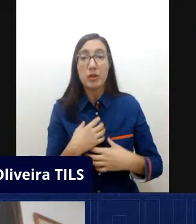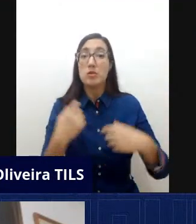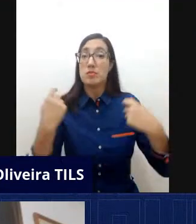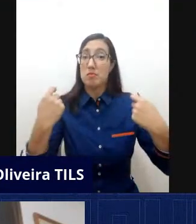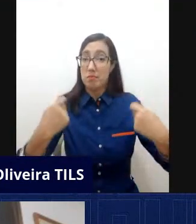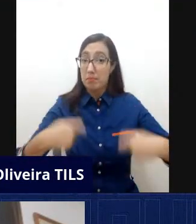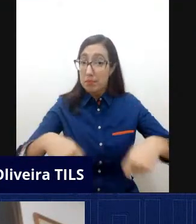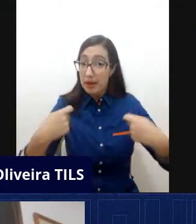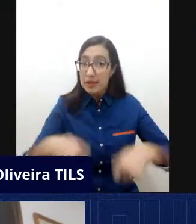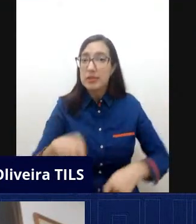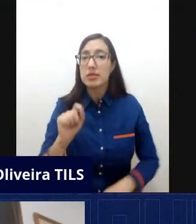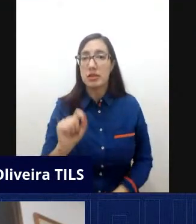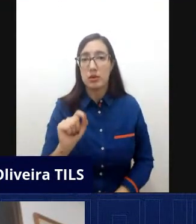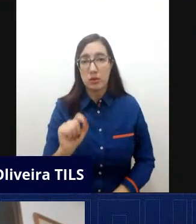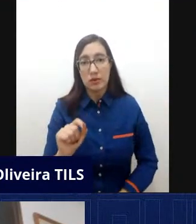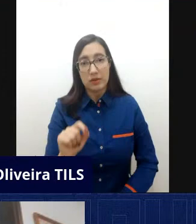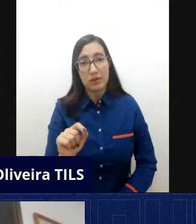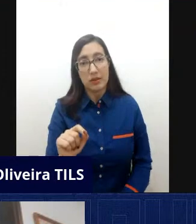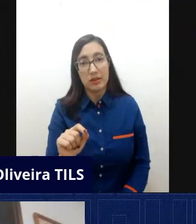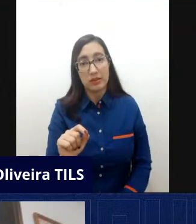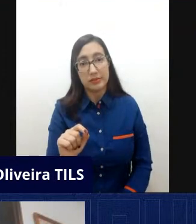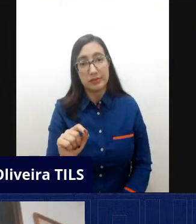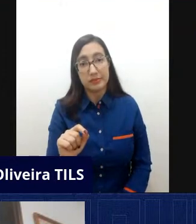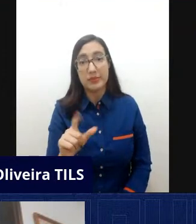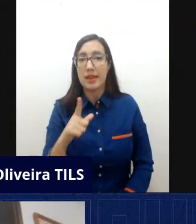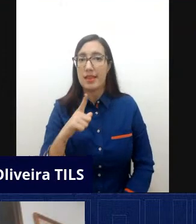vir para a roda, né? Quem divide, aí a